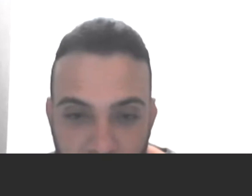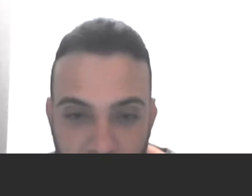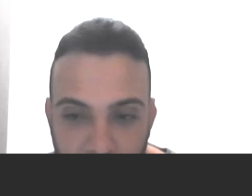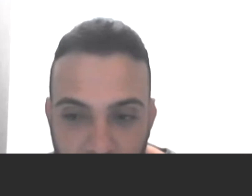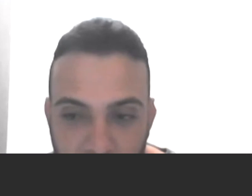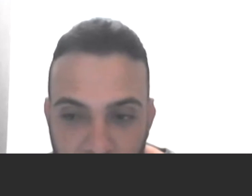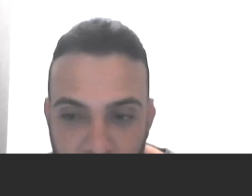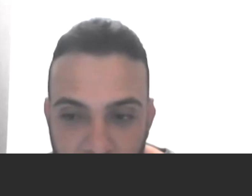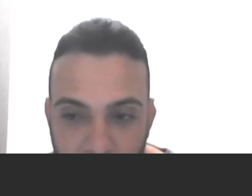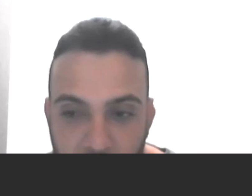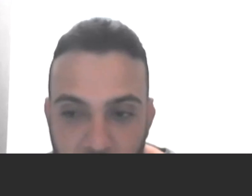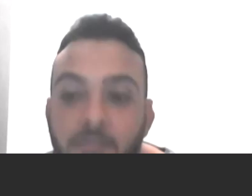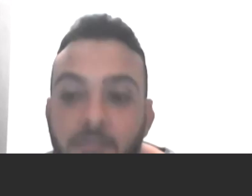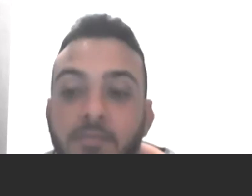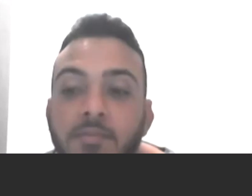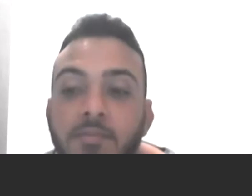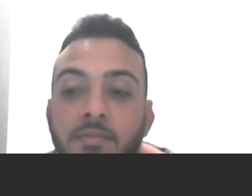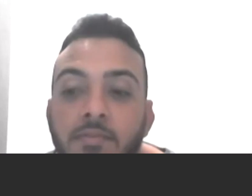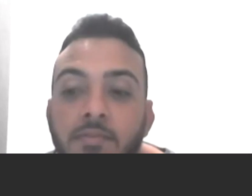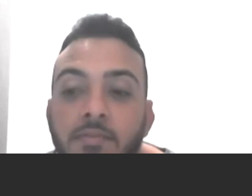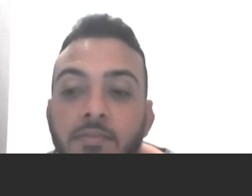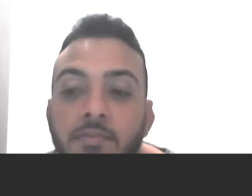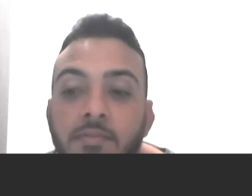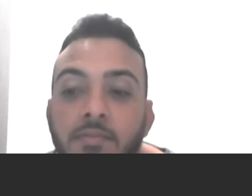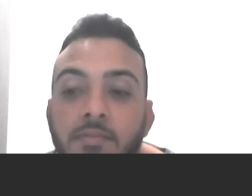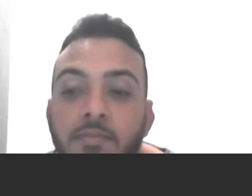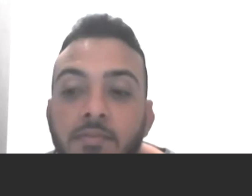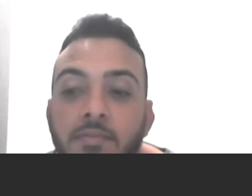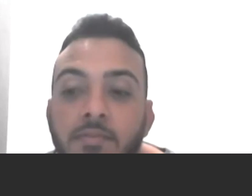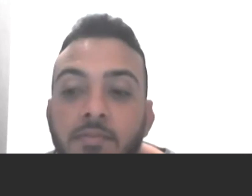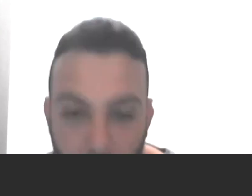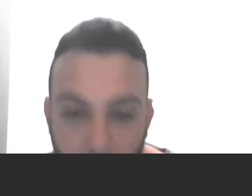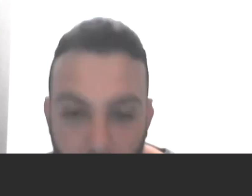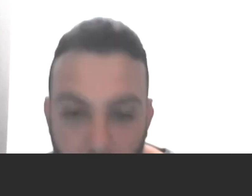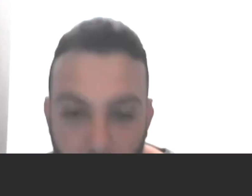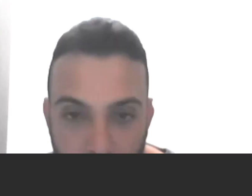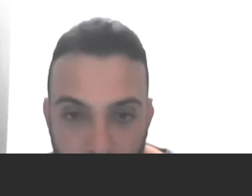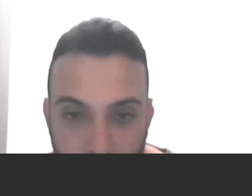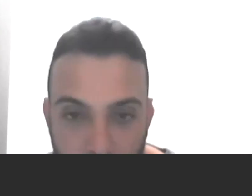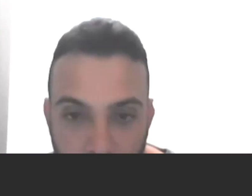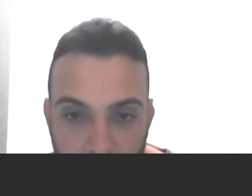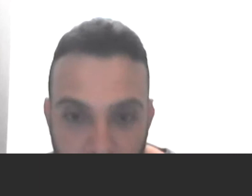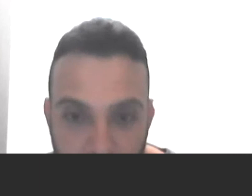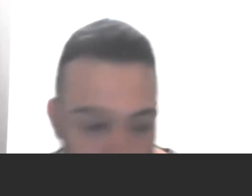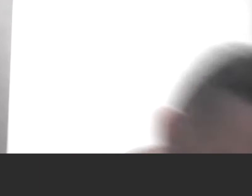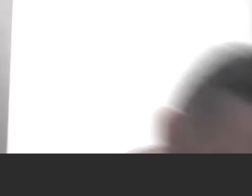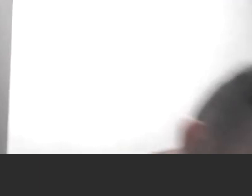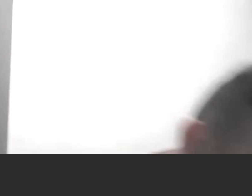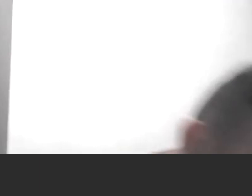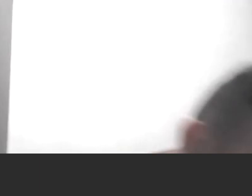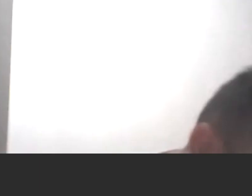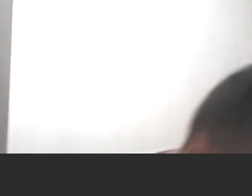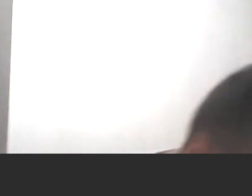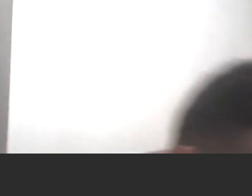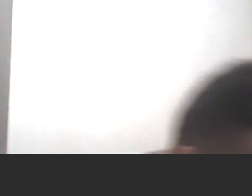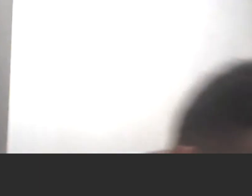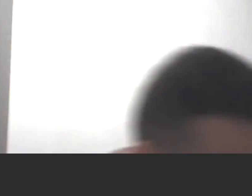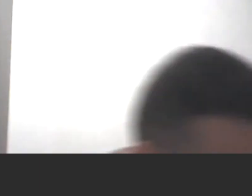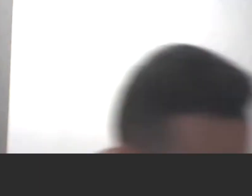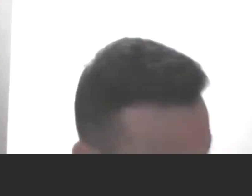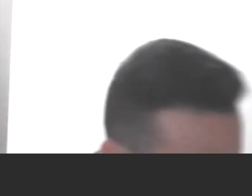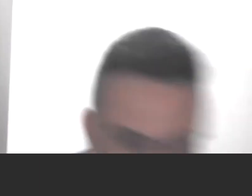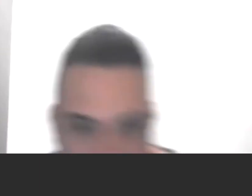Não, pô, é porque caiu um assunto que é importante no dia a dia, né? E eu acho que o que cai mais, o que